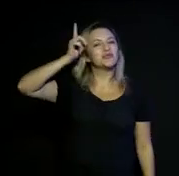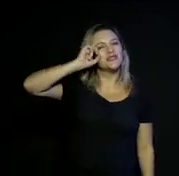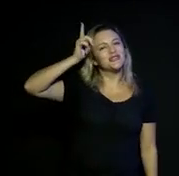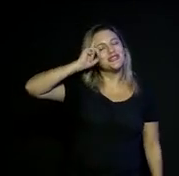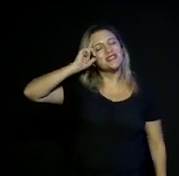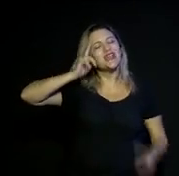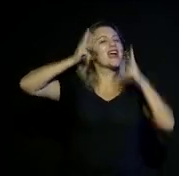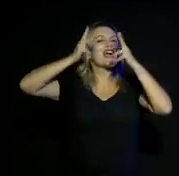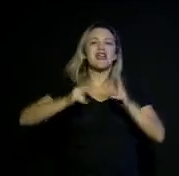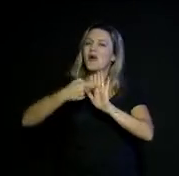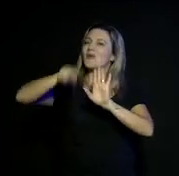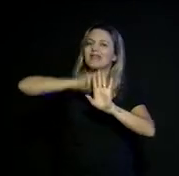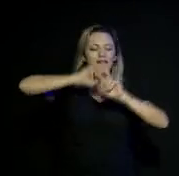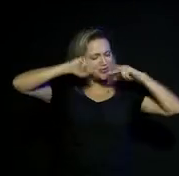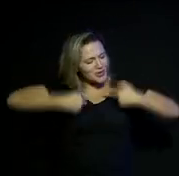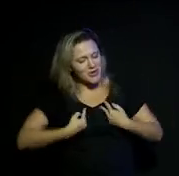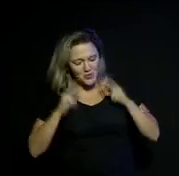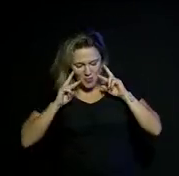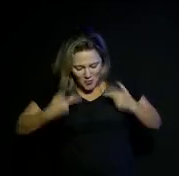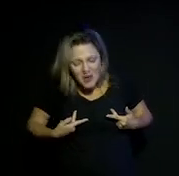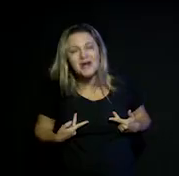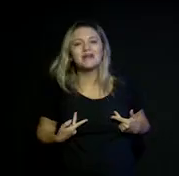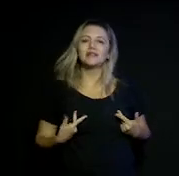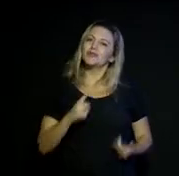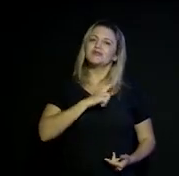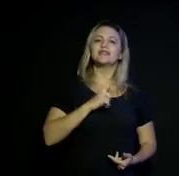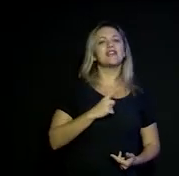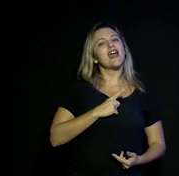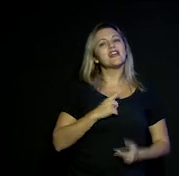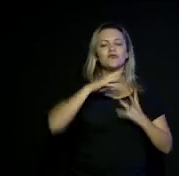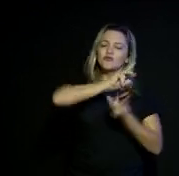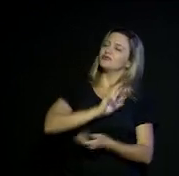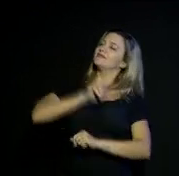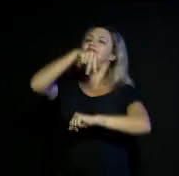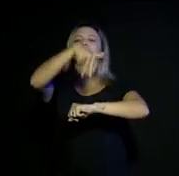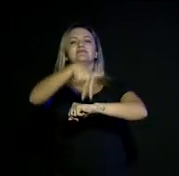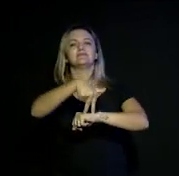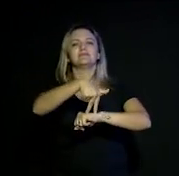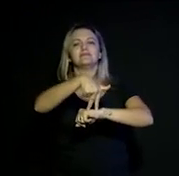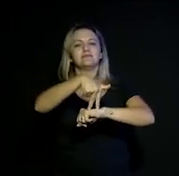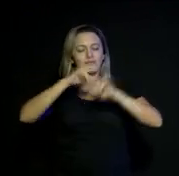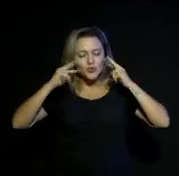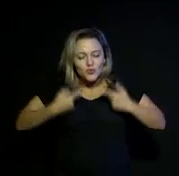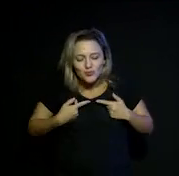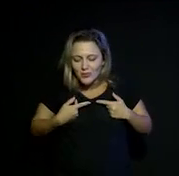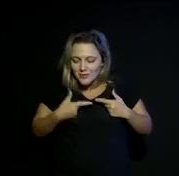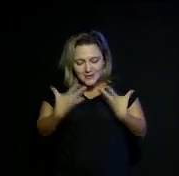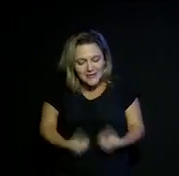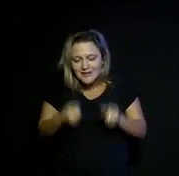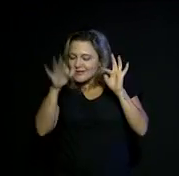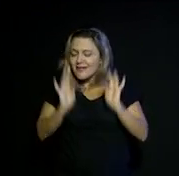ser humano, com valores, com virtudes, com sabedoria, que se posiciona no mundo como um ser humano,